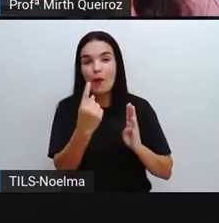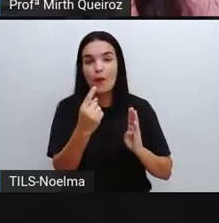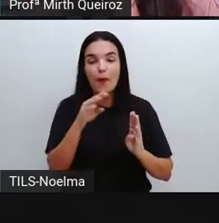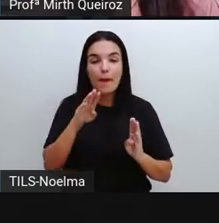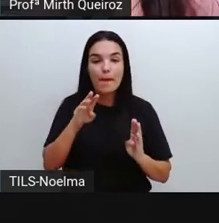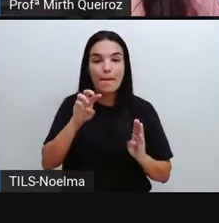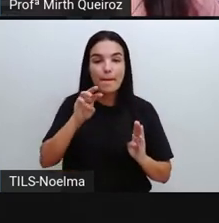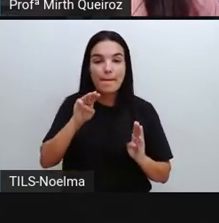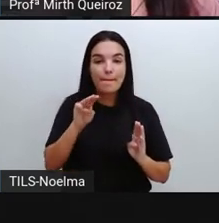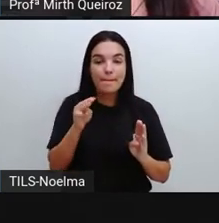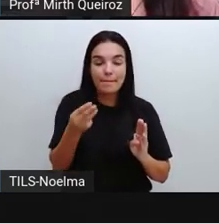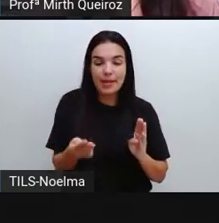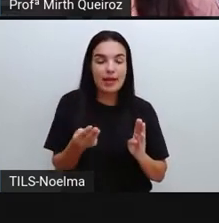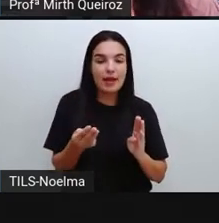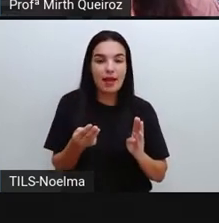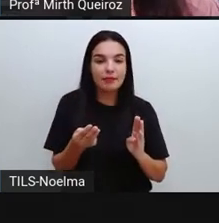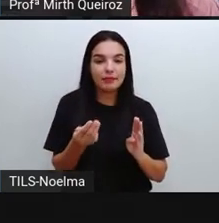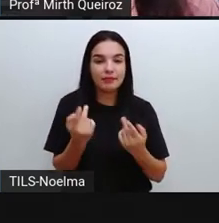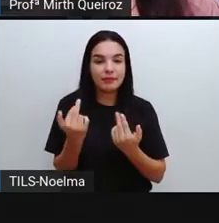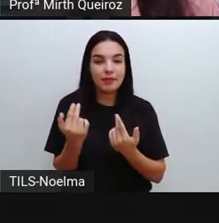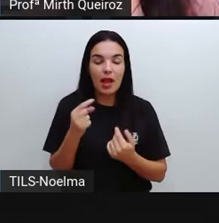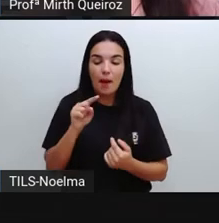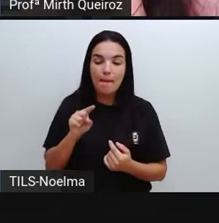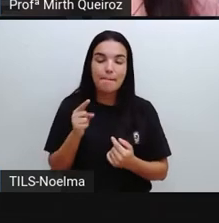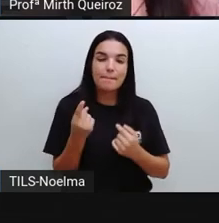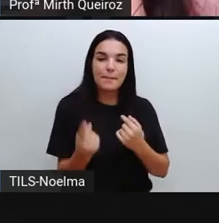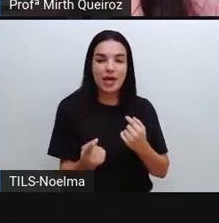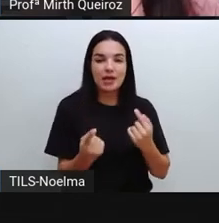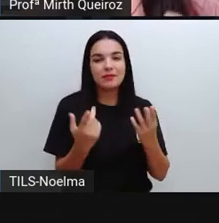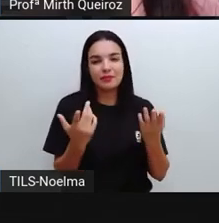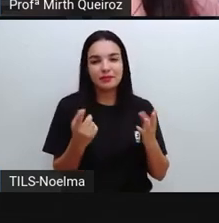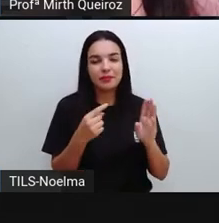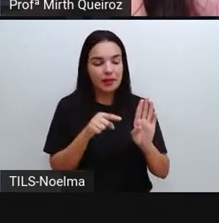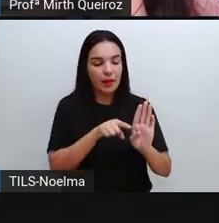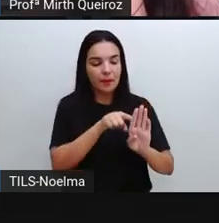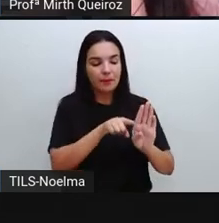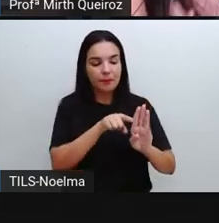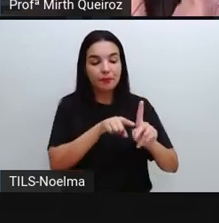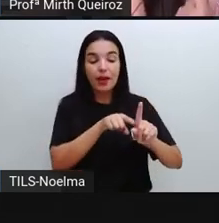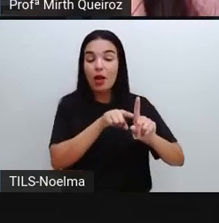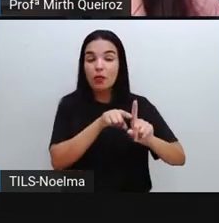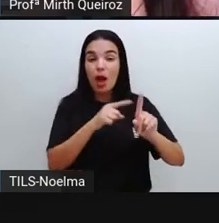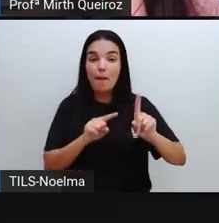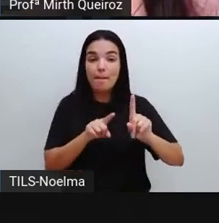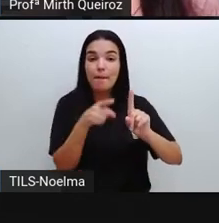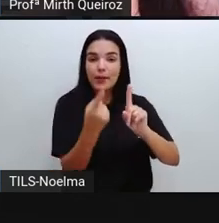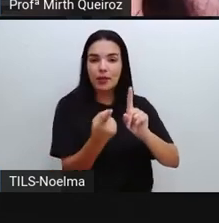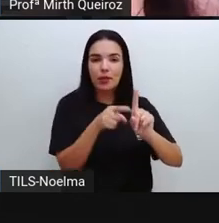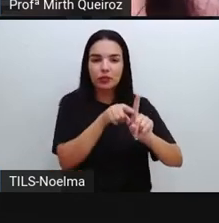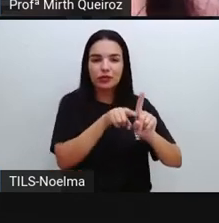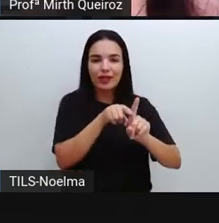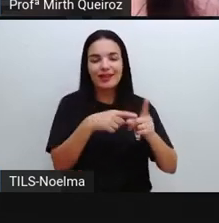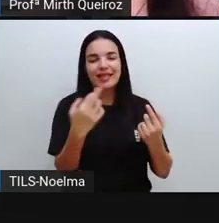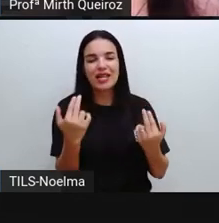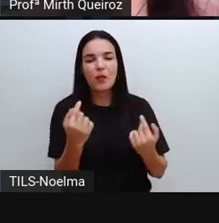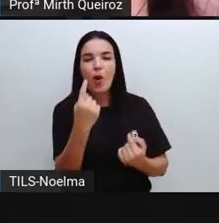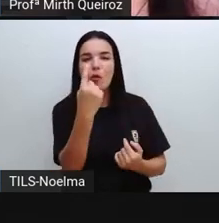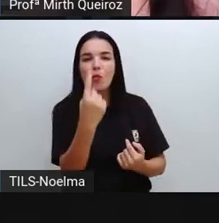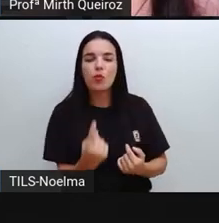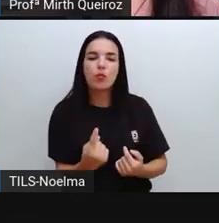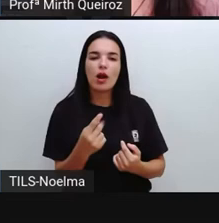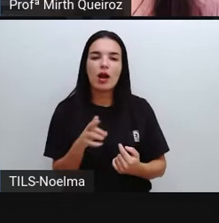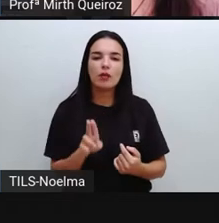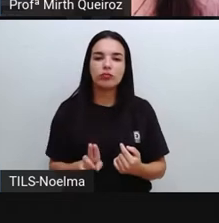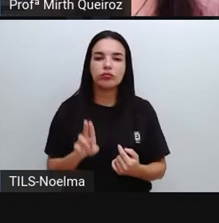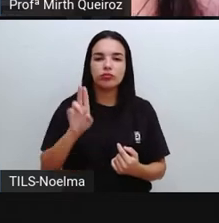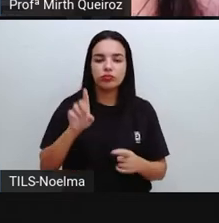sem que equivale a mil unidades né mil unidades é o mesmo que uma unidade de